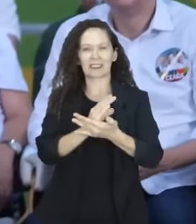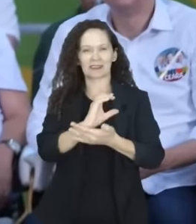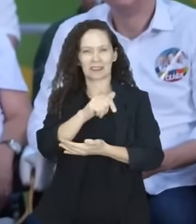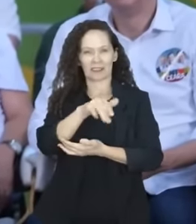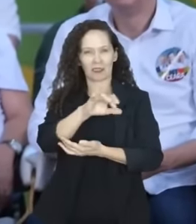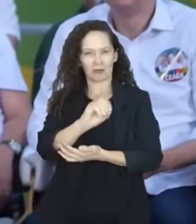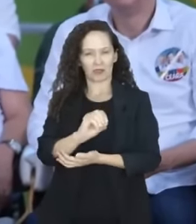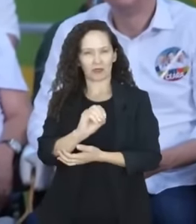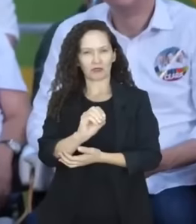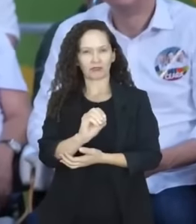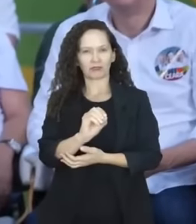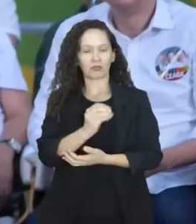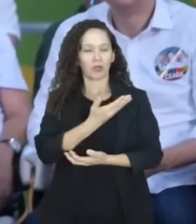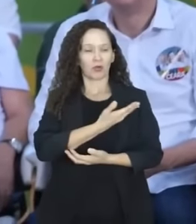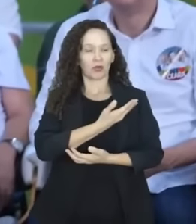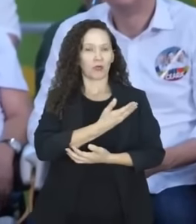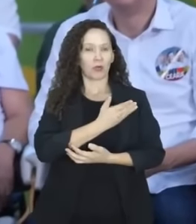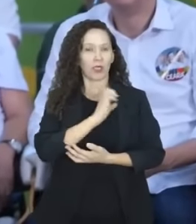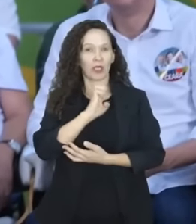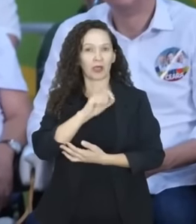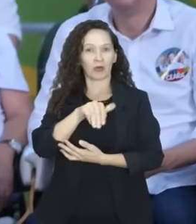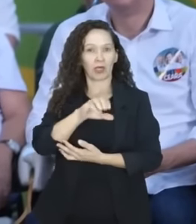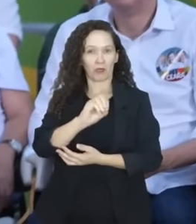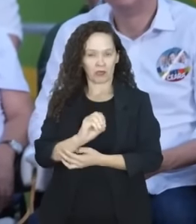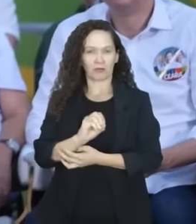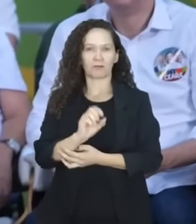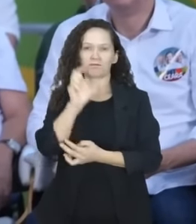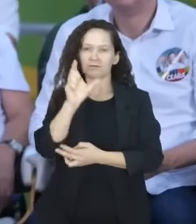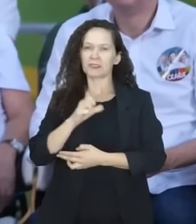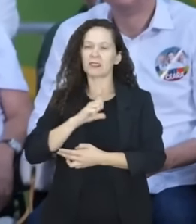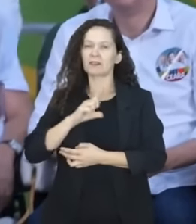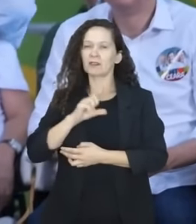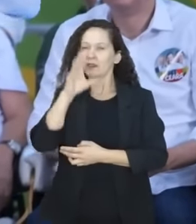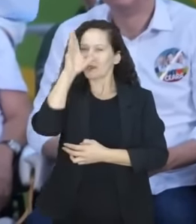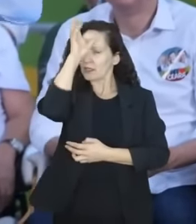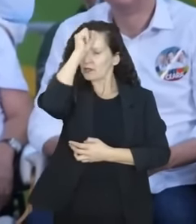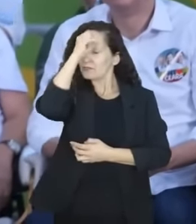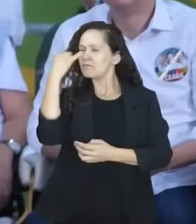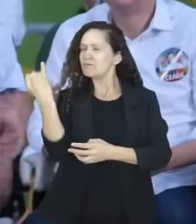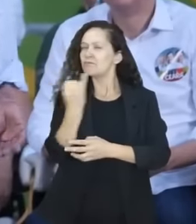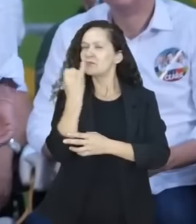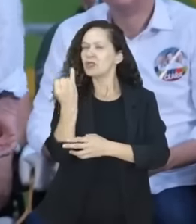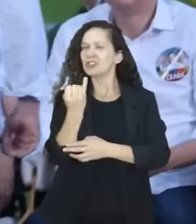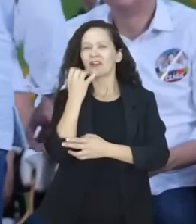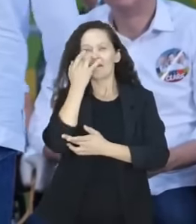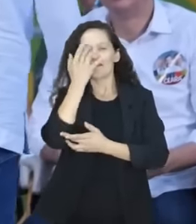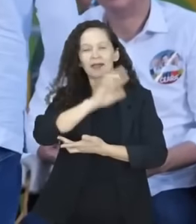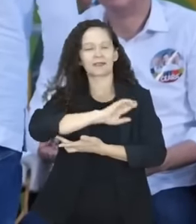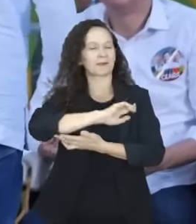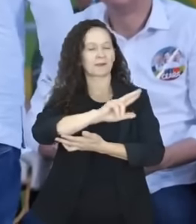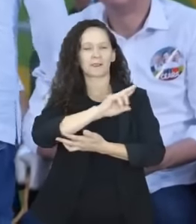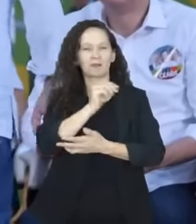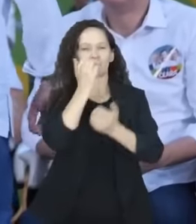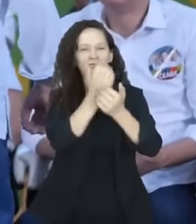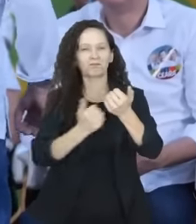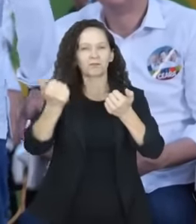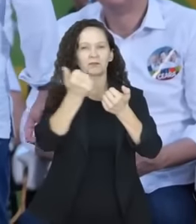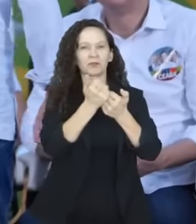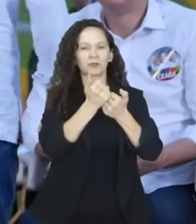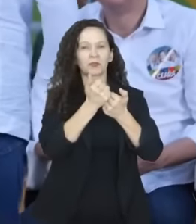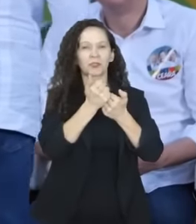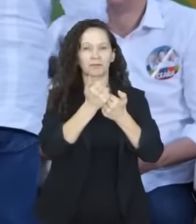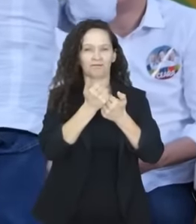humano, ele tem uma lição muito grande. Não é fácil substituir o Pelé. Não é